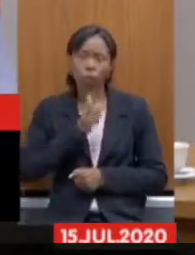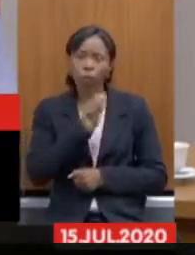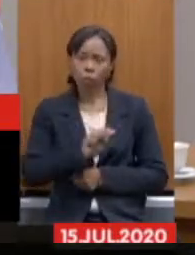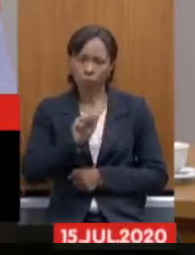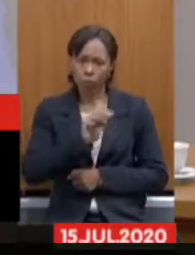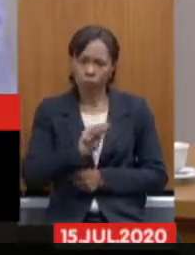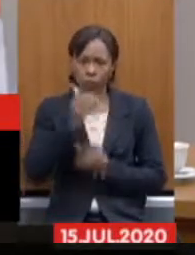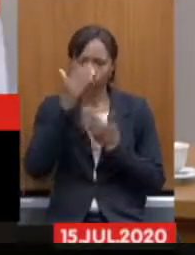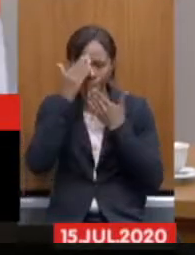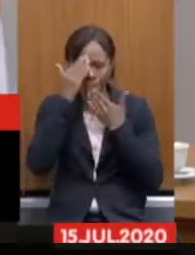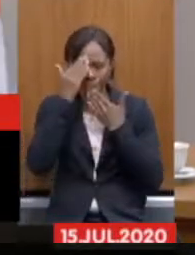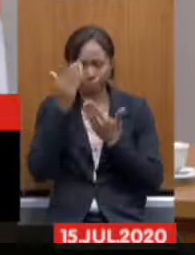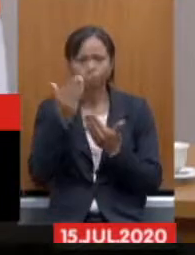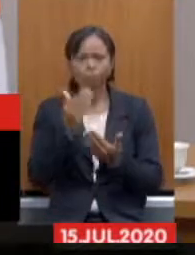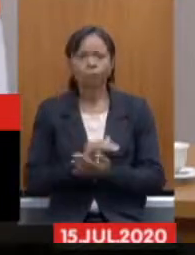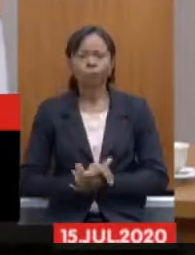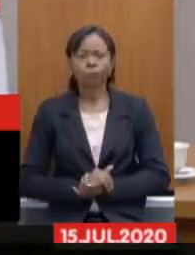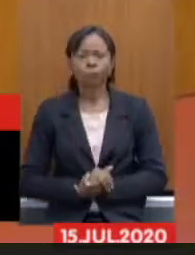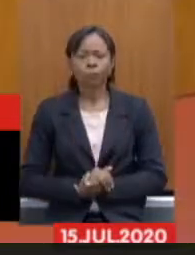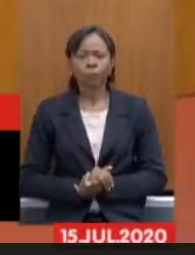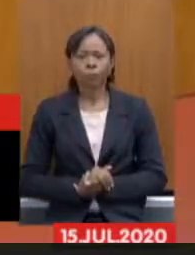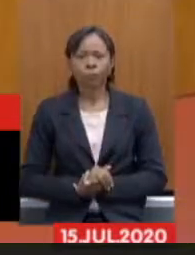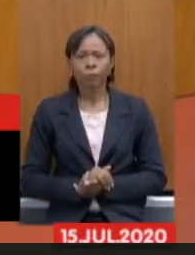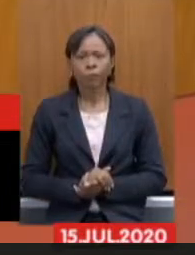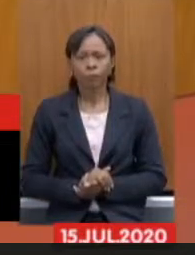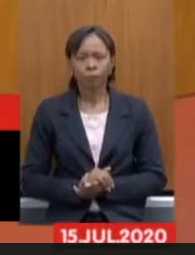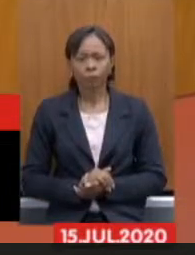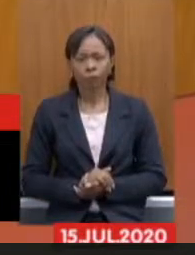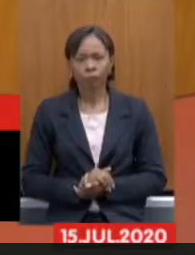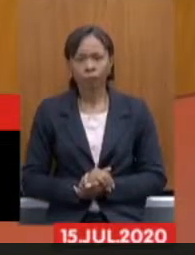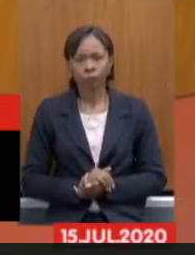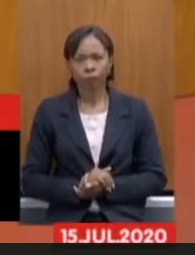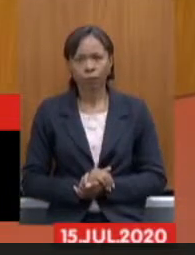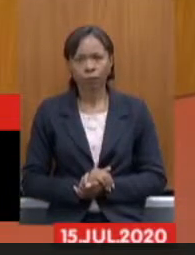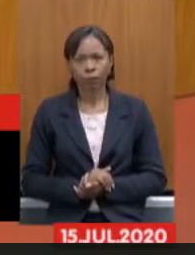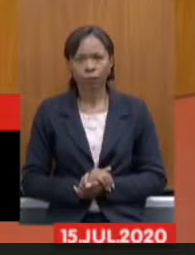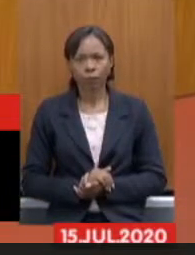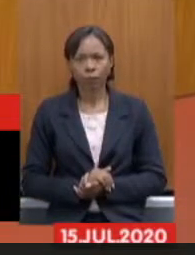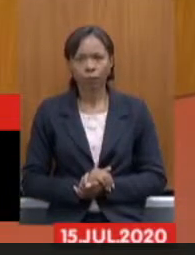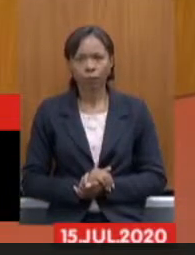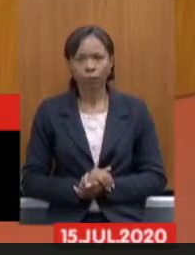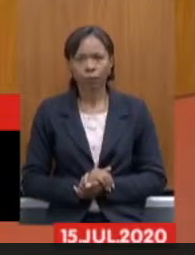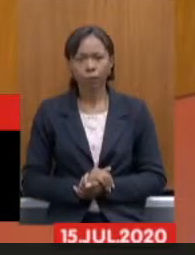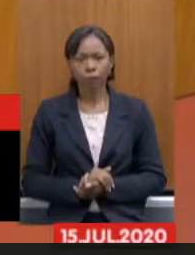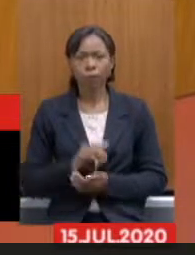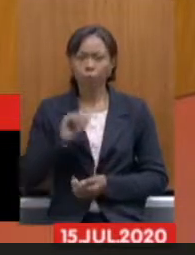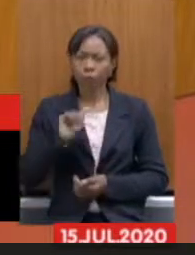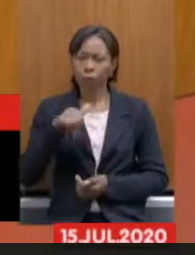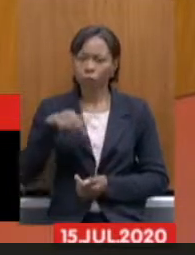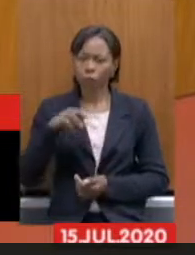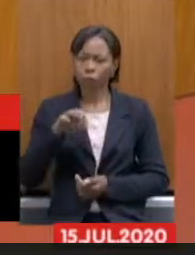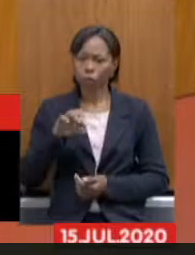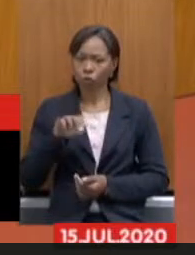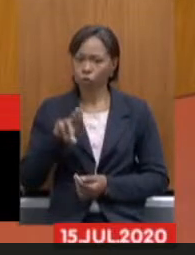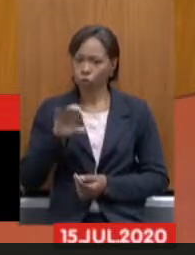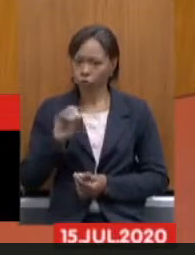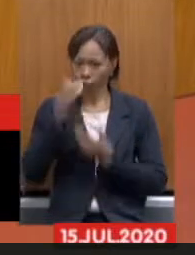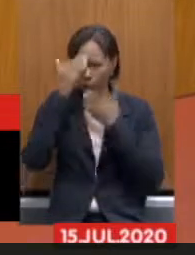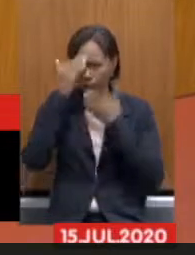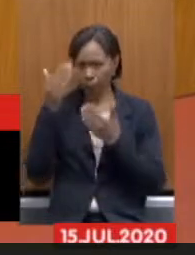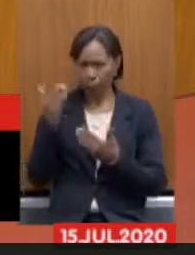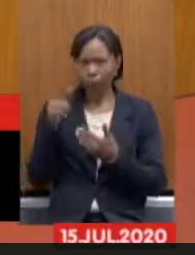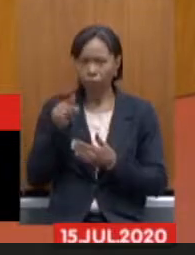muito obrigada e aí é muito obrigado senhor antônio batista robaki